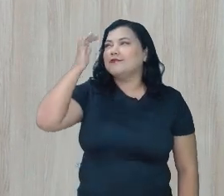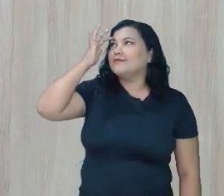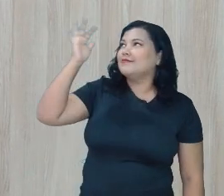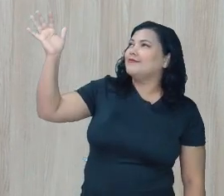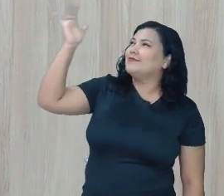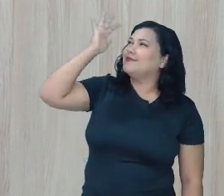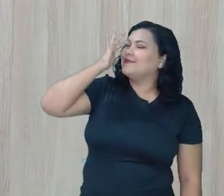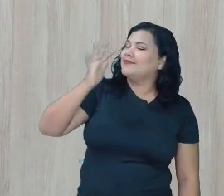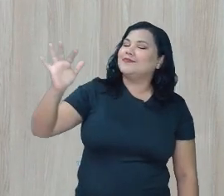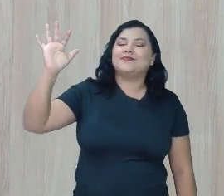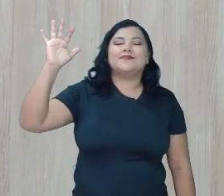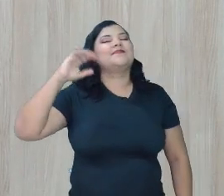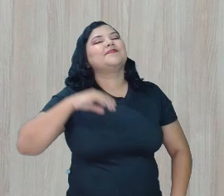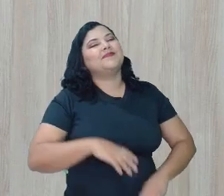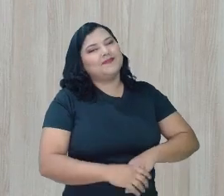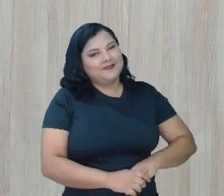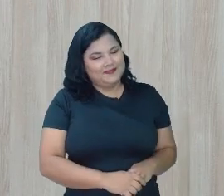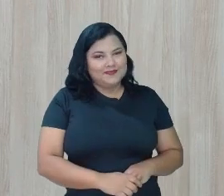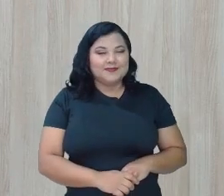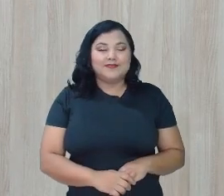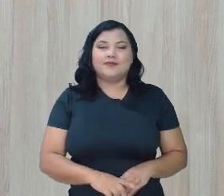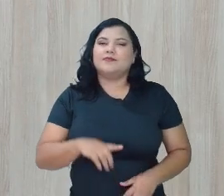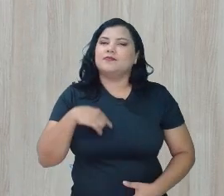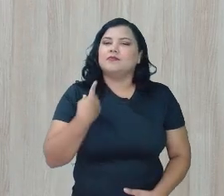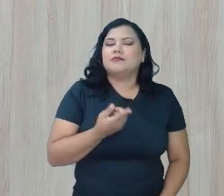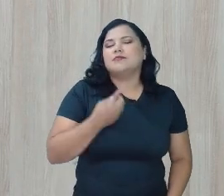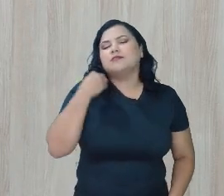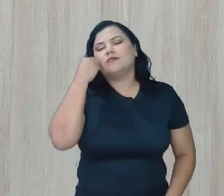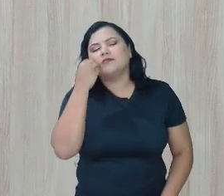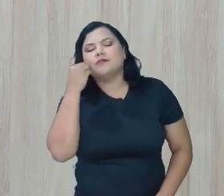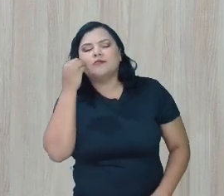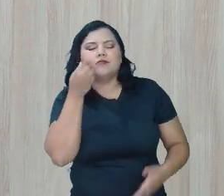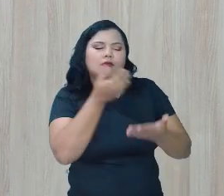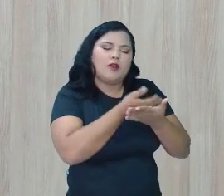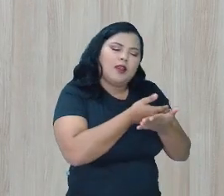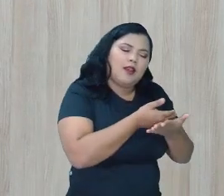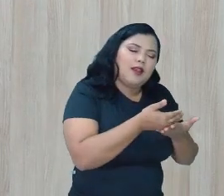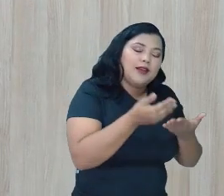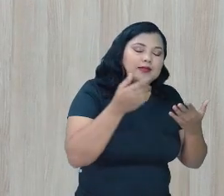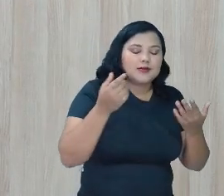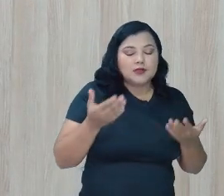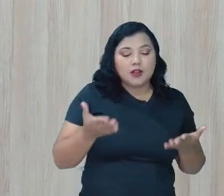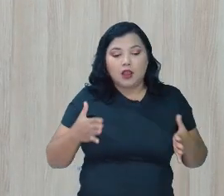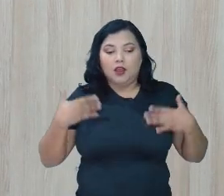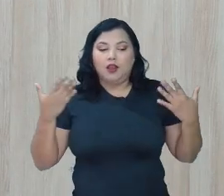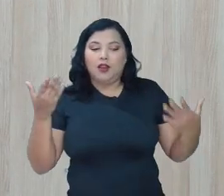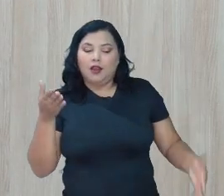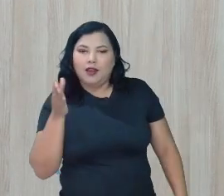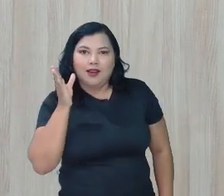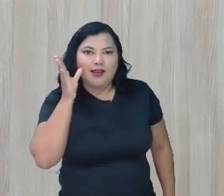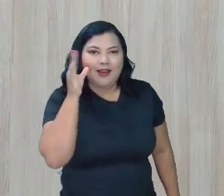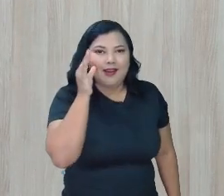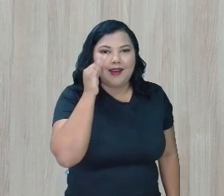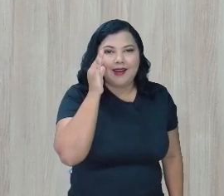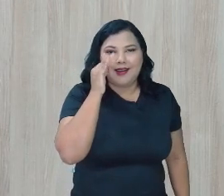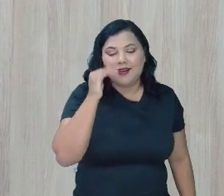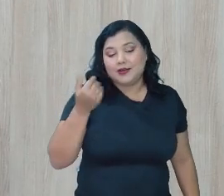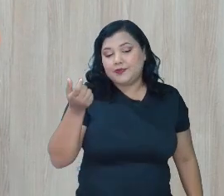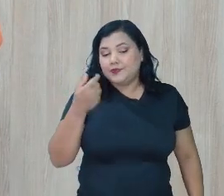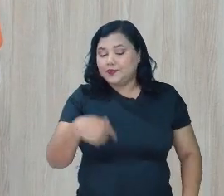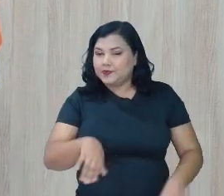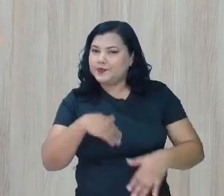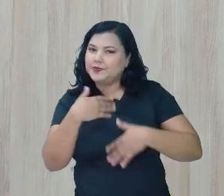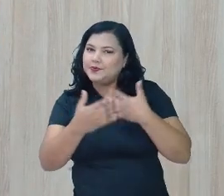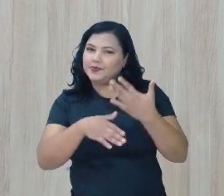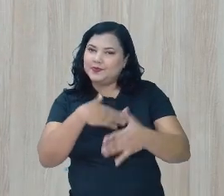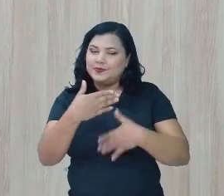na história, não é? Vivenciar o início que desperta aquela curiosidade, o meio que vem